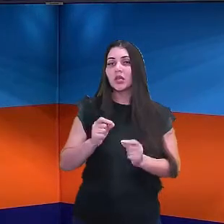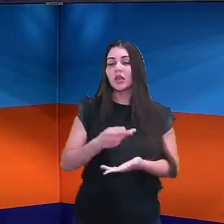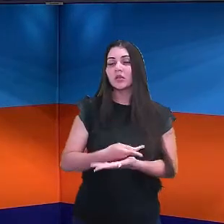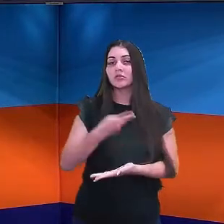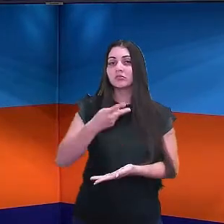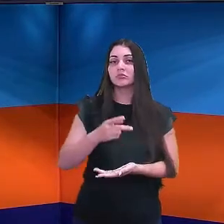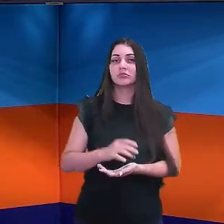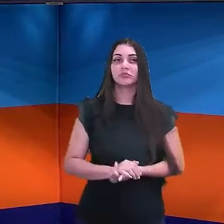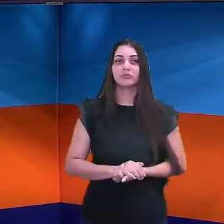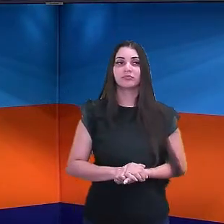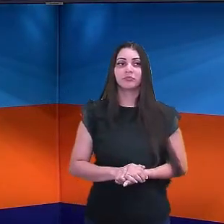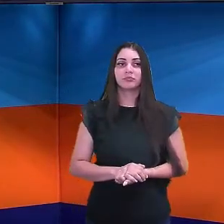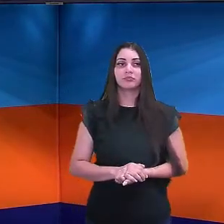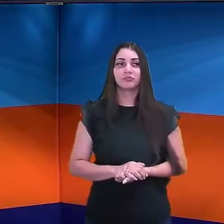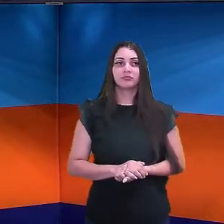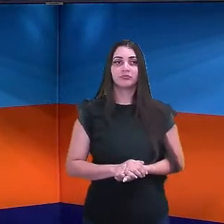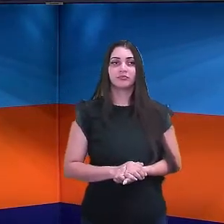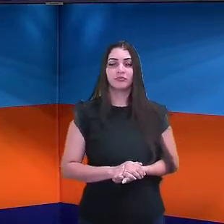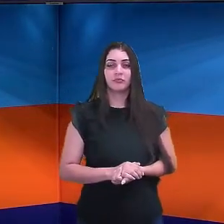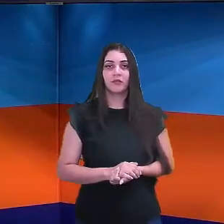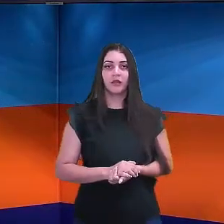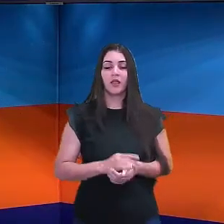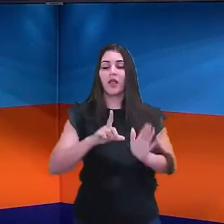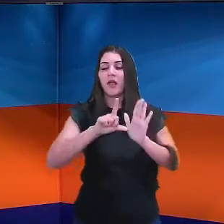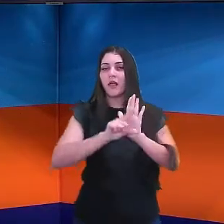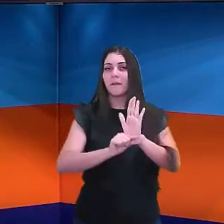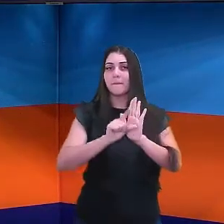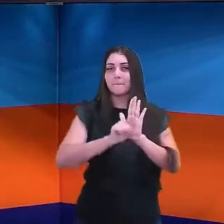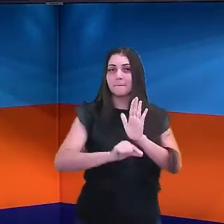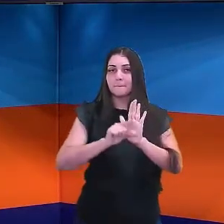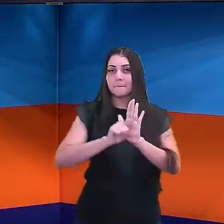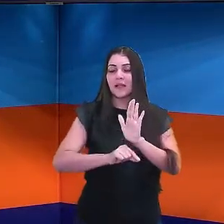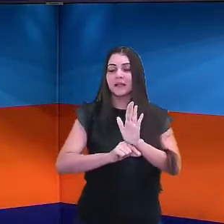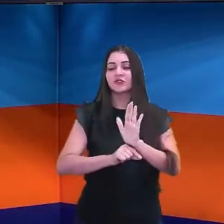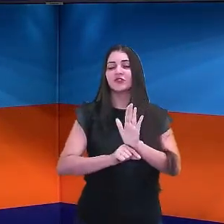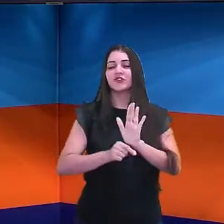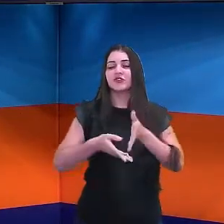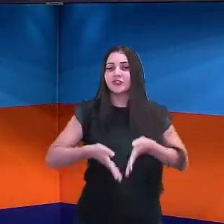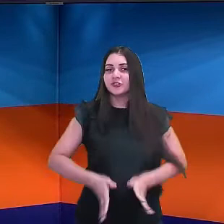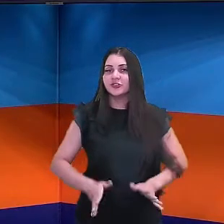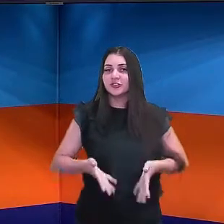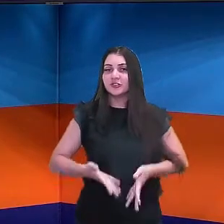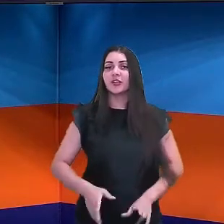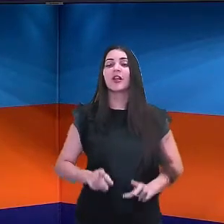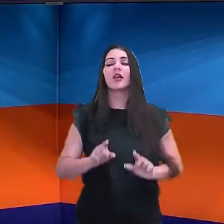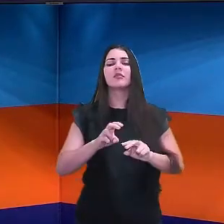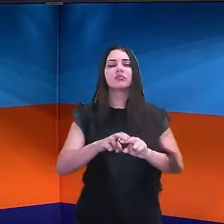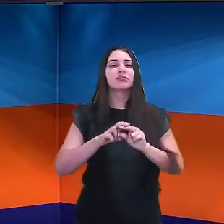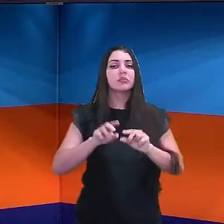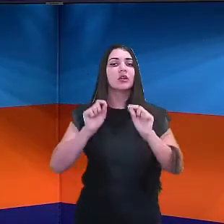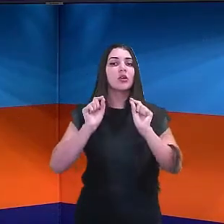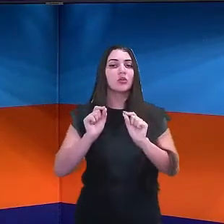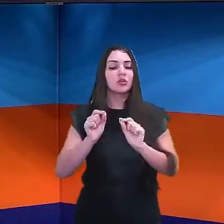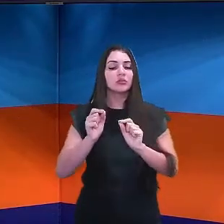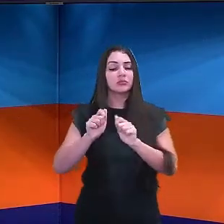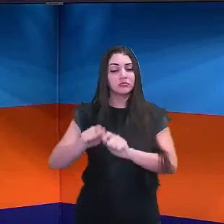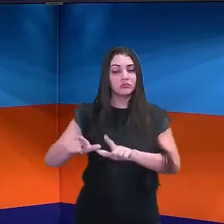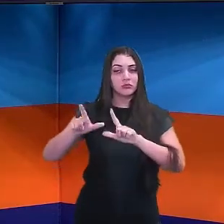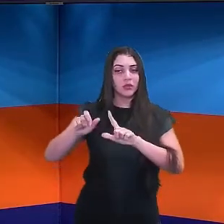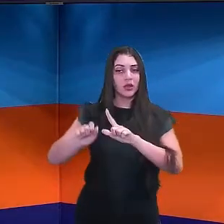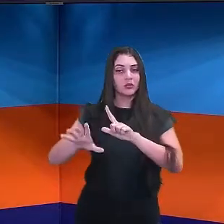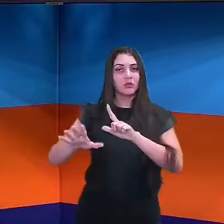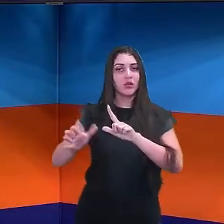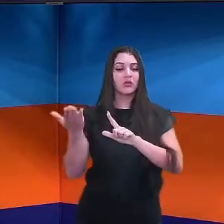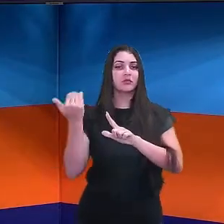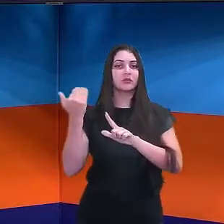né, a baixa da taxa de natalidade? Justamente o que a gente viu nos slides anteriores.